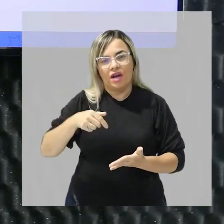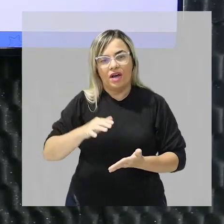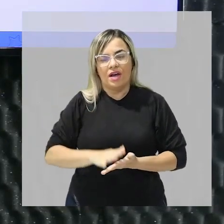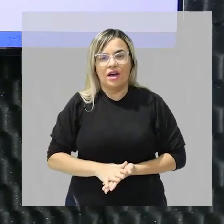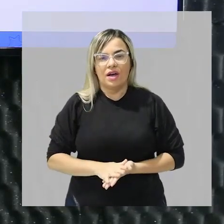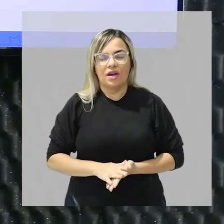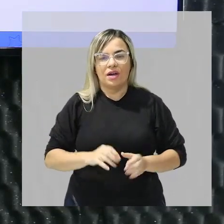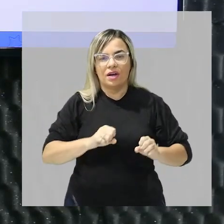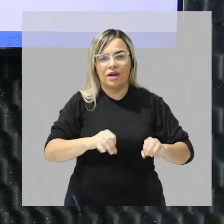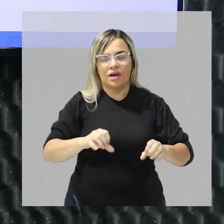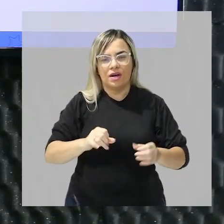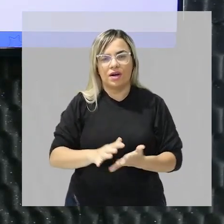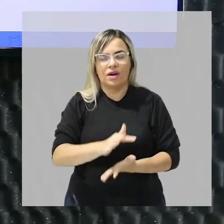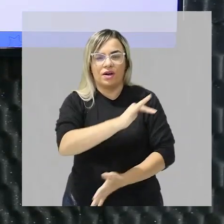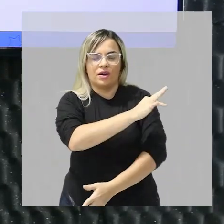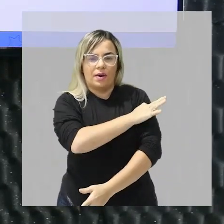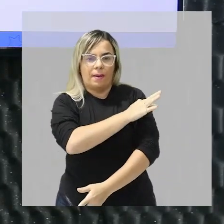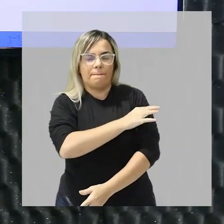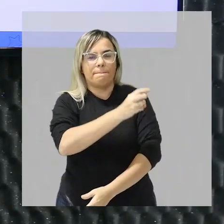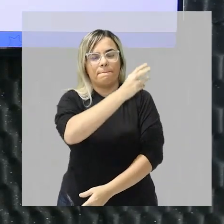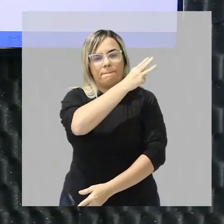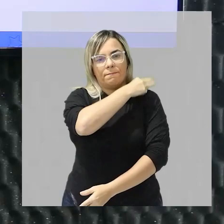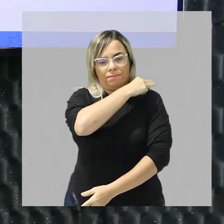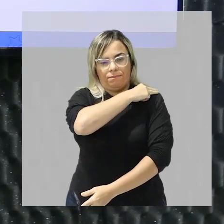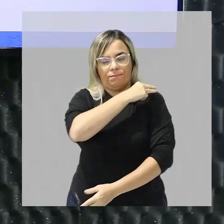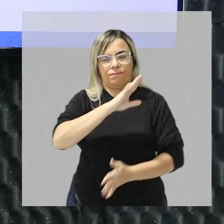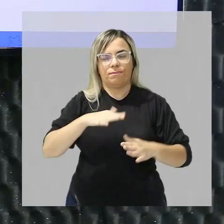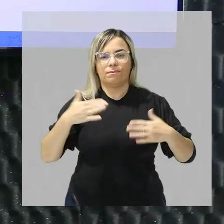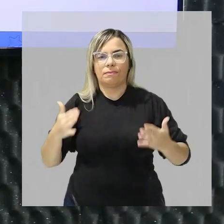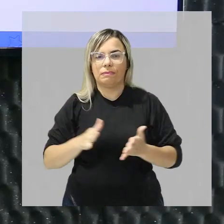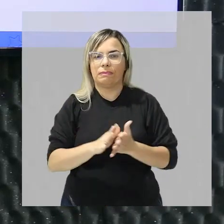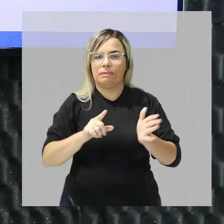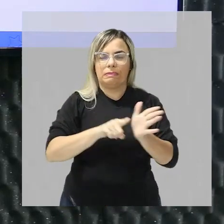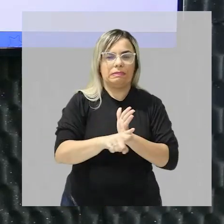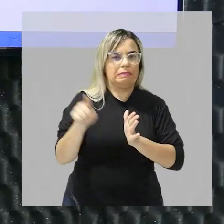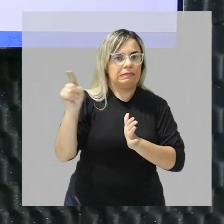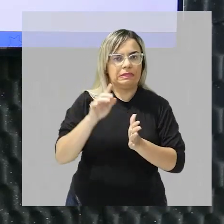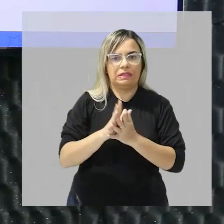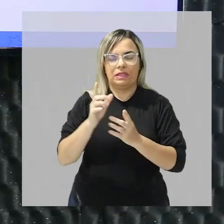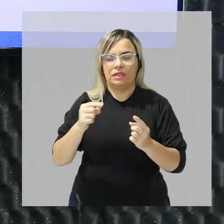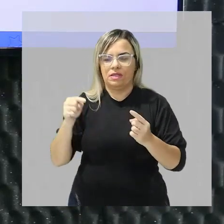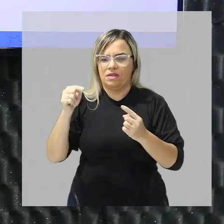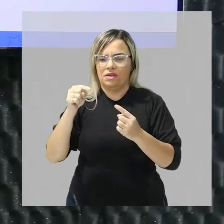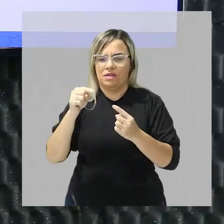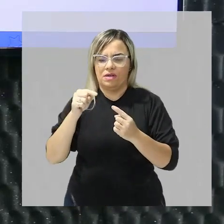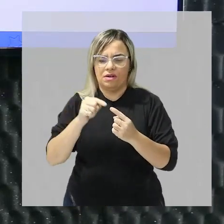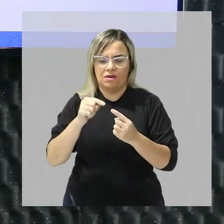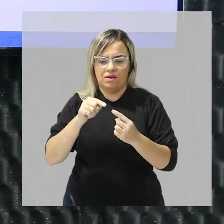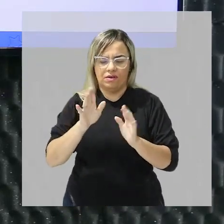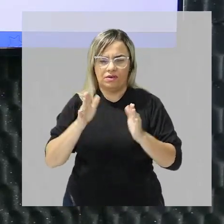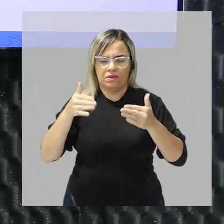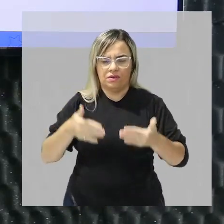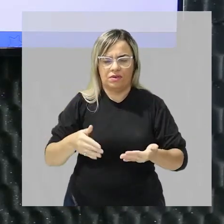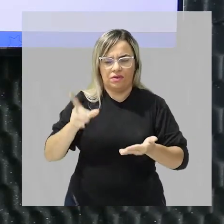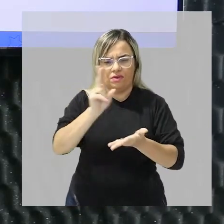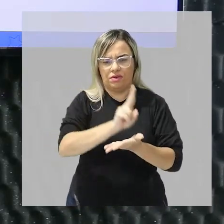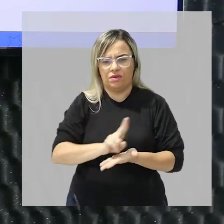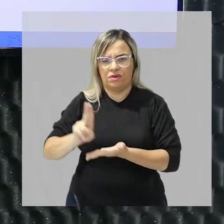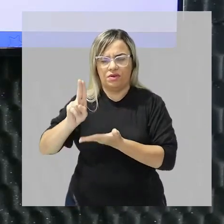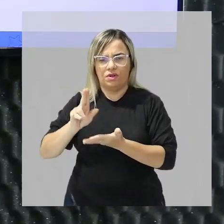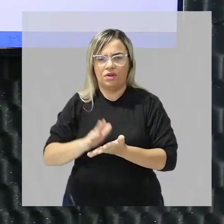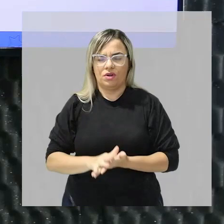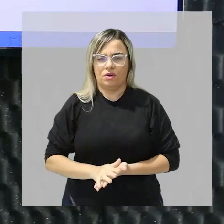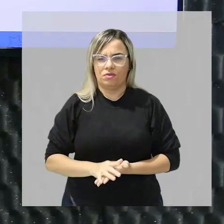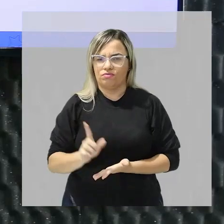né? No ensino fundamental, no ensino médio. Então a questão nem tange a universidade, está completamente fora do que a gente leu na